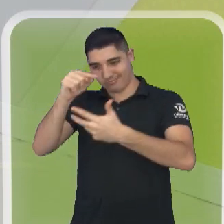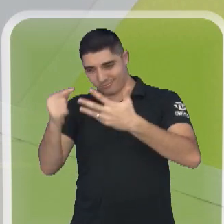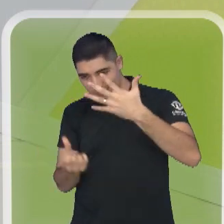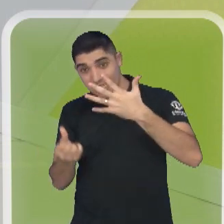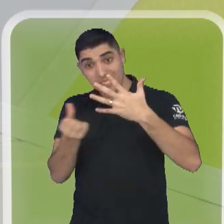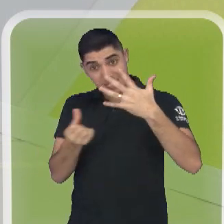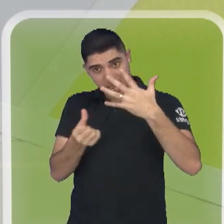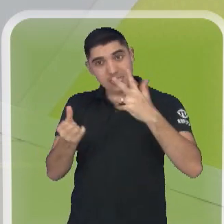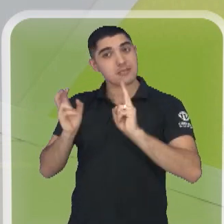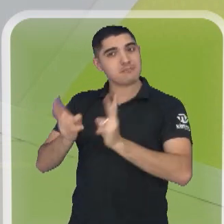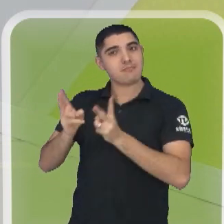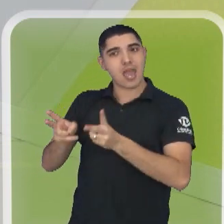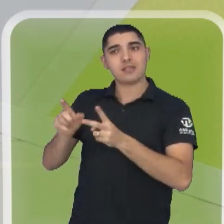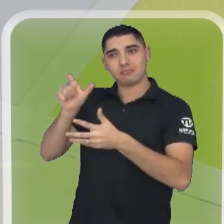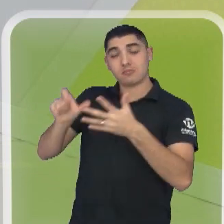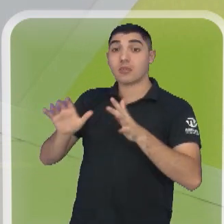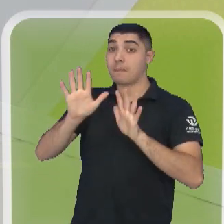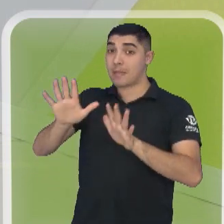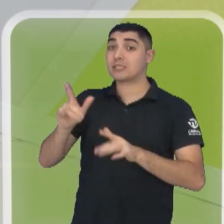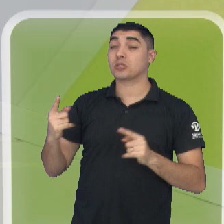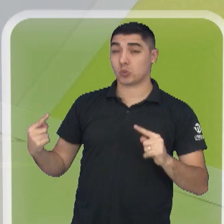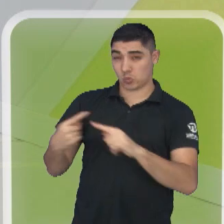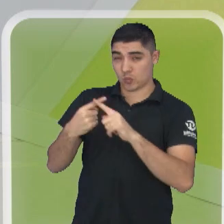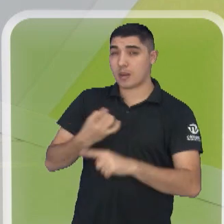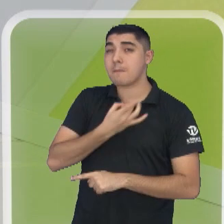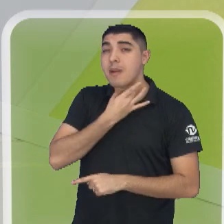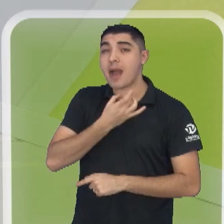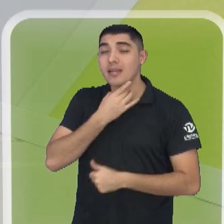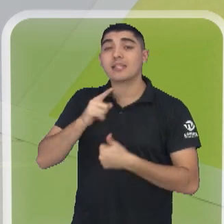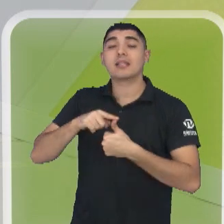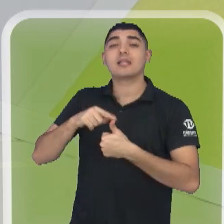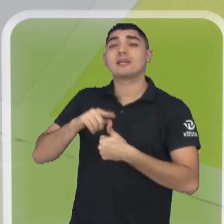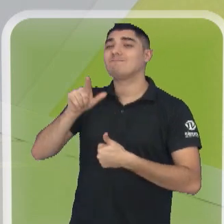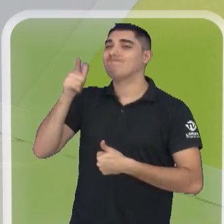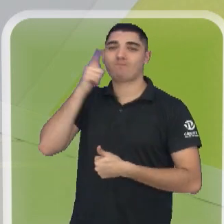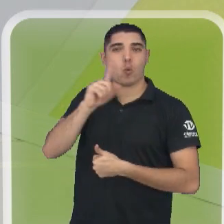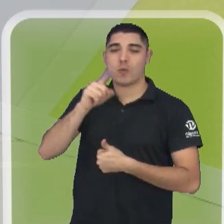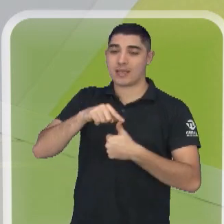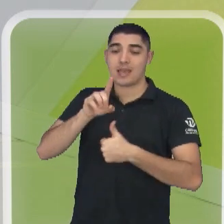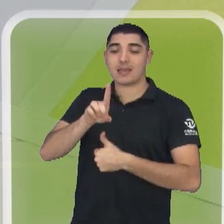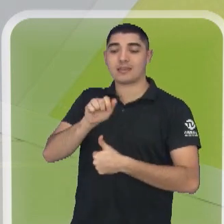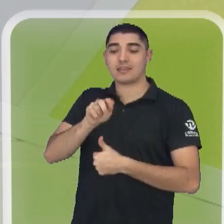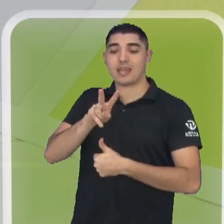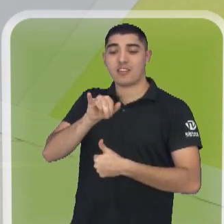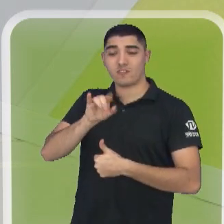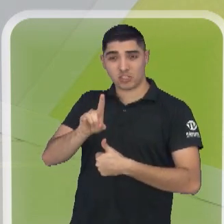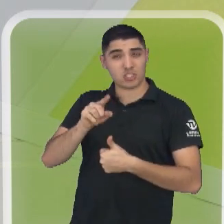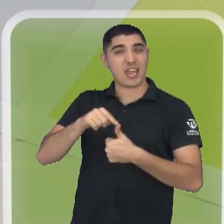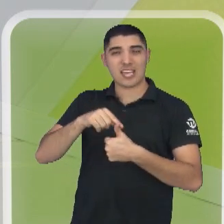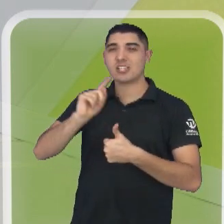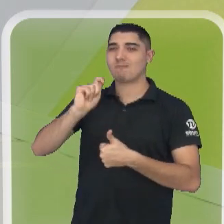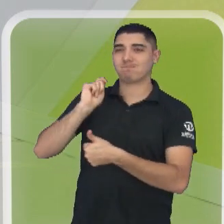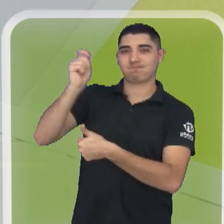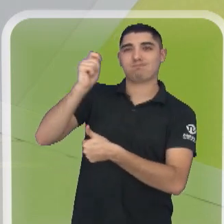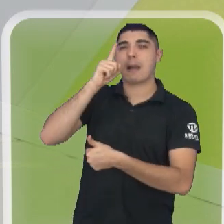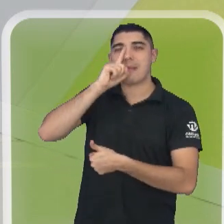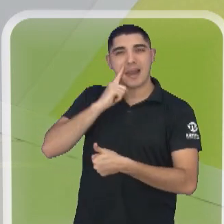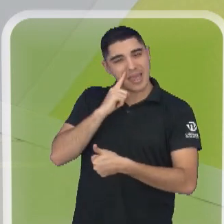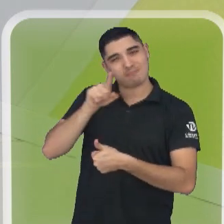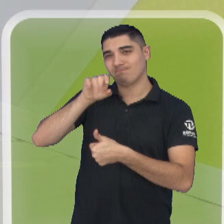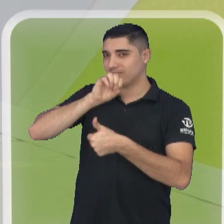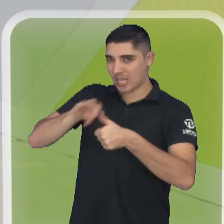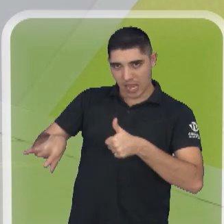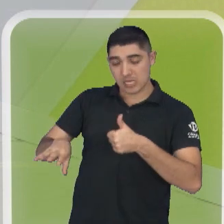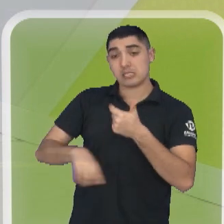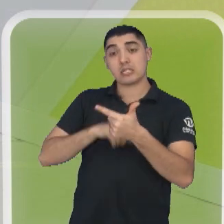jogo contra o Marília, não vai conseguir, porque tem o David Lucas está suspenso, e tem mais um que precisava da confirmação se